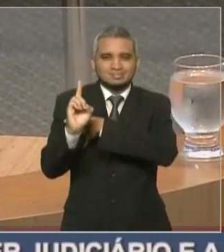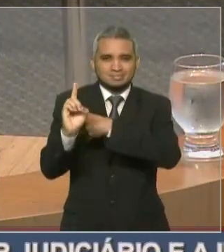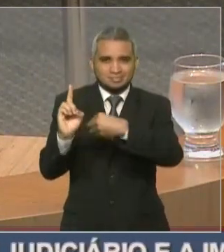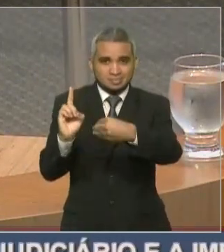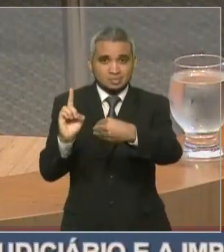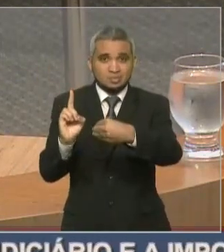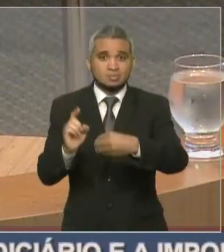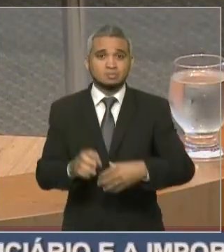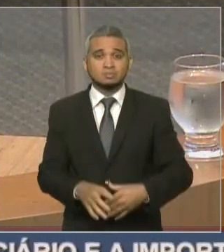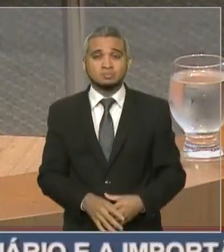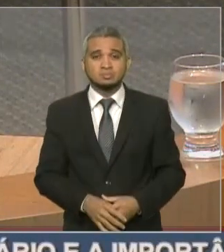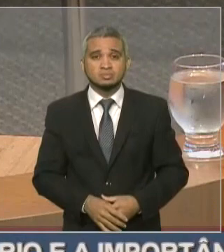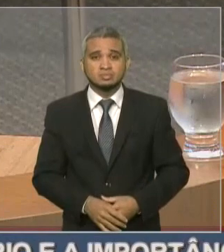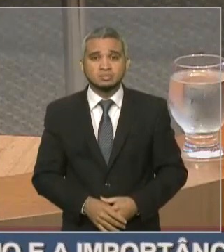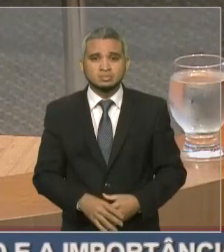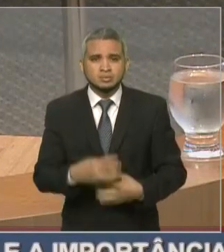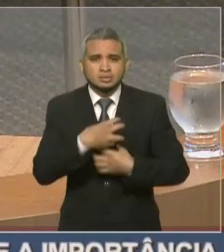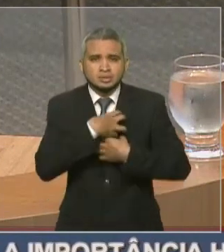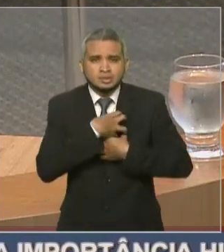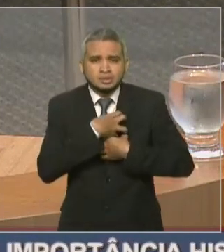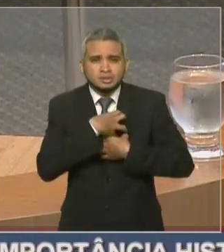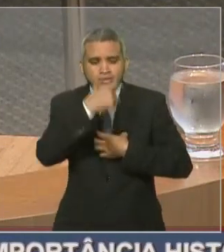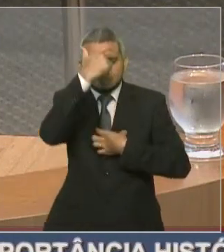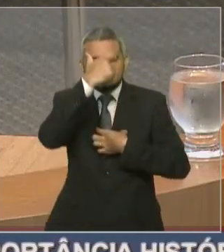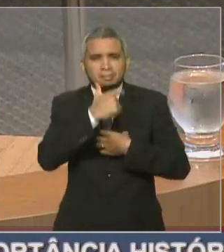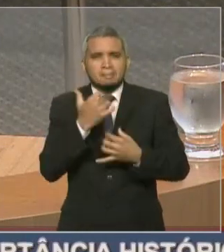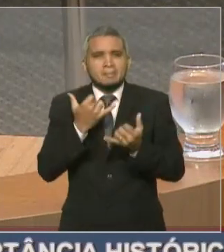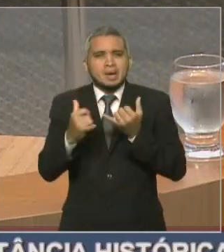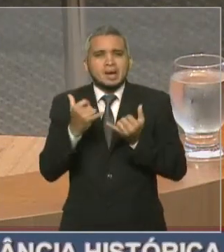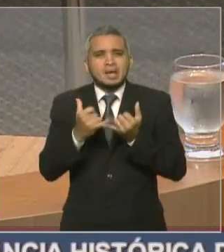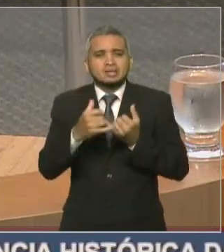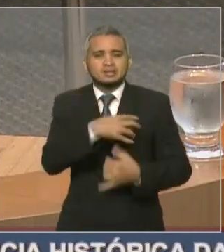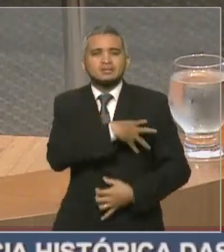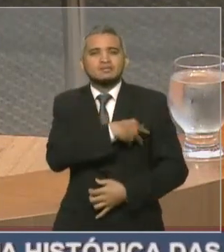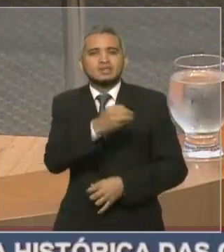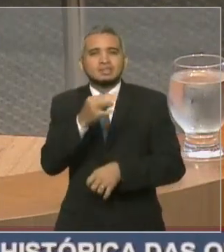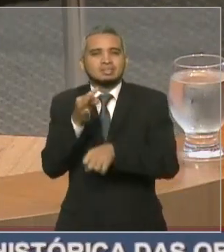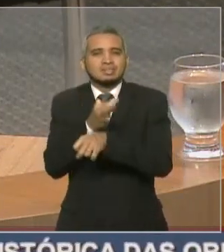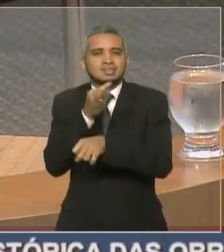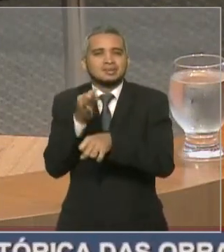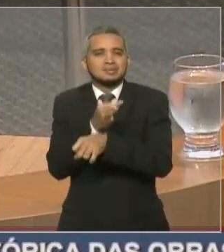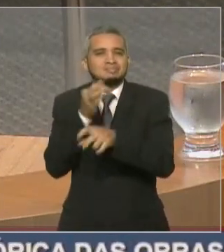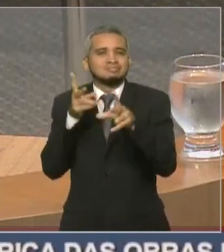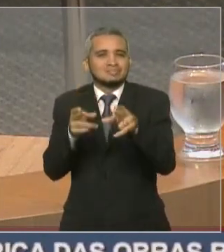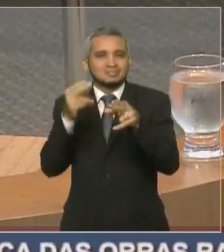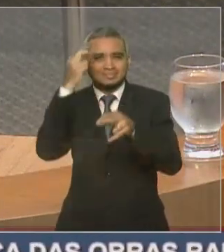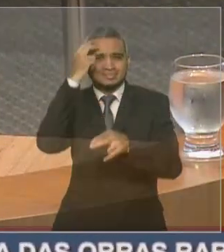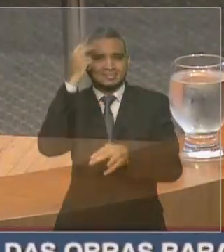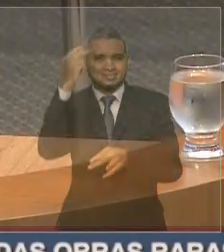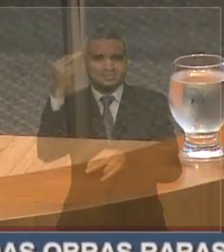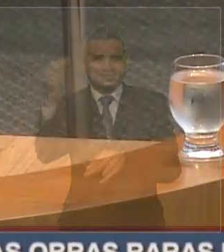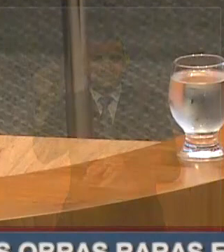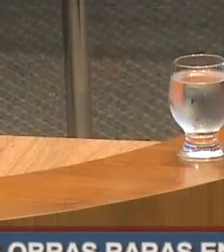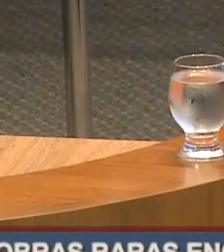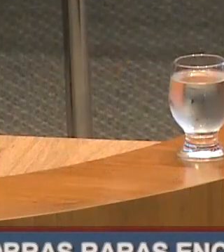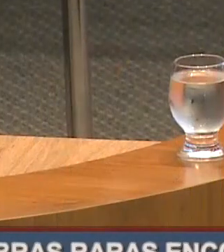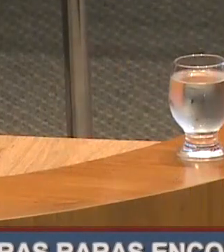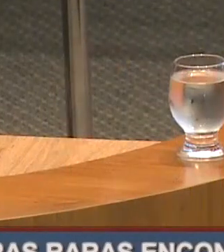eu me sinto como filho pródigo. Pródigo de quê? Do ideal de bem servir, que sempre acompanhou minha